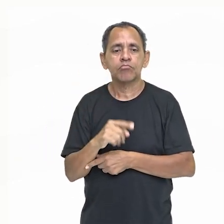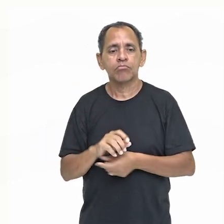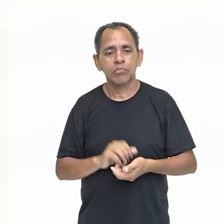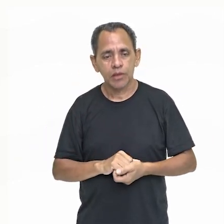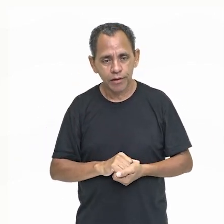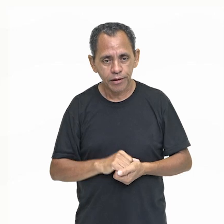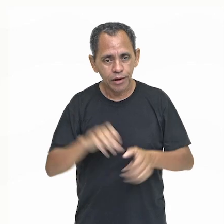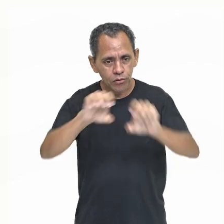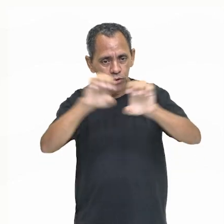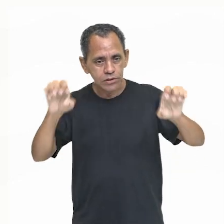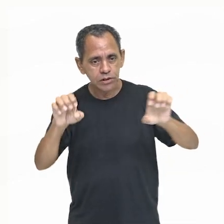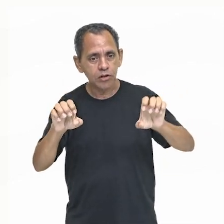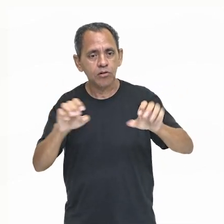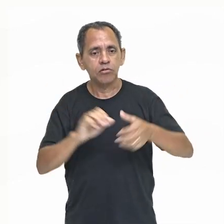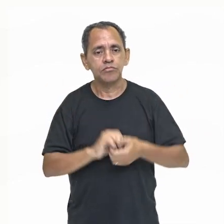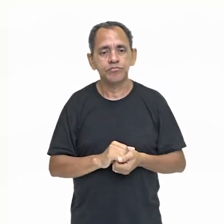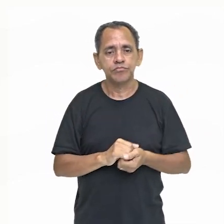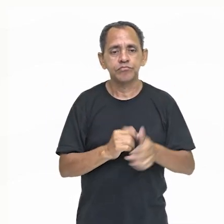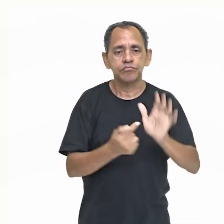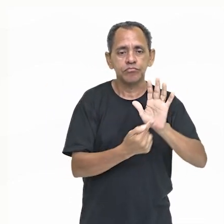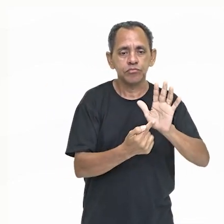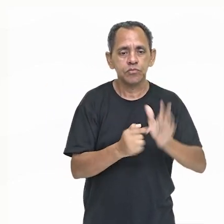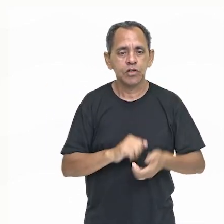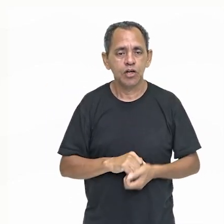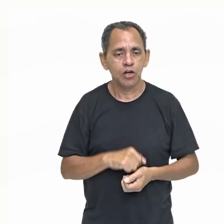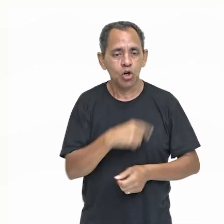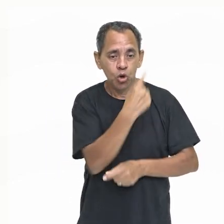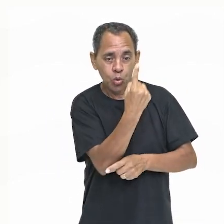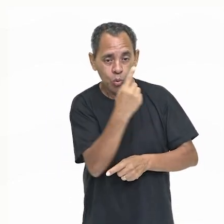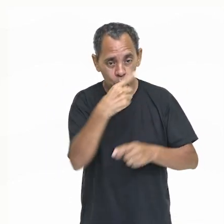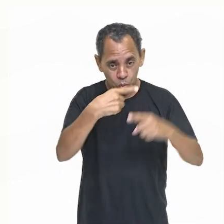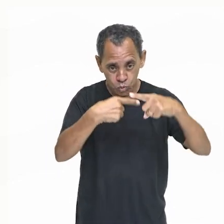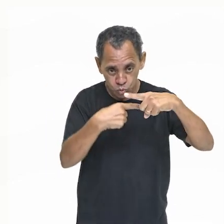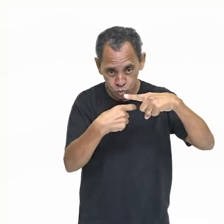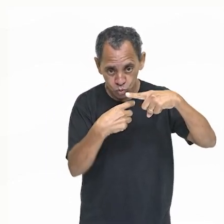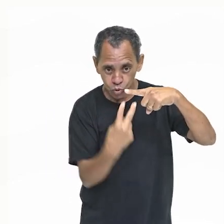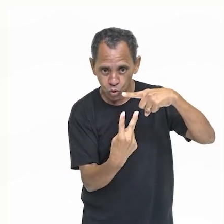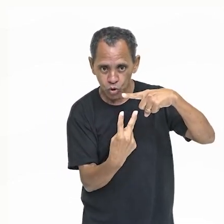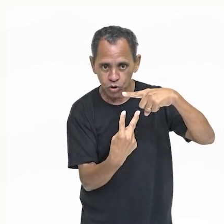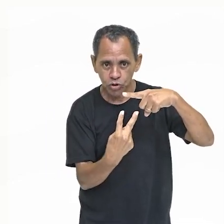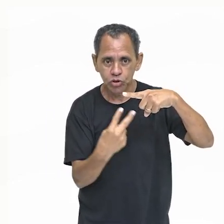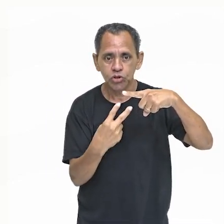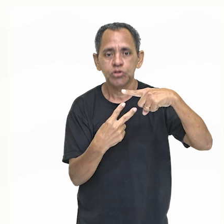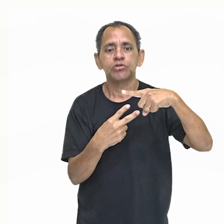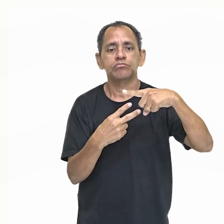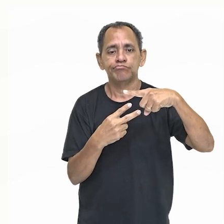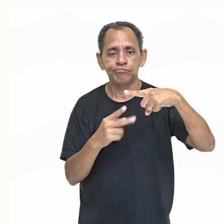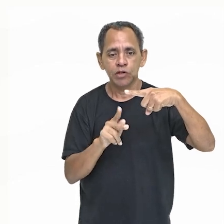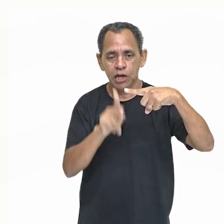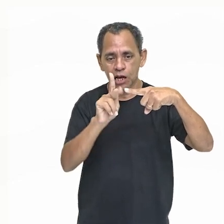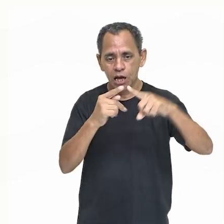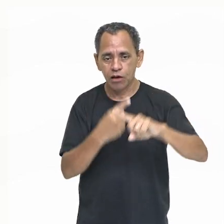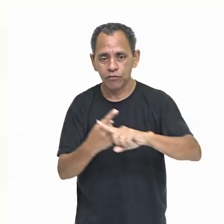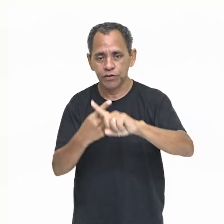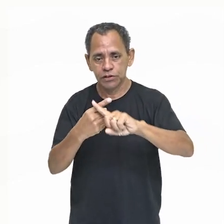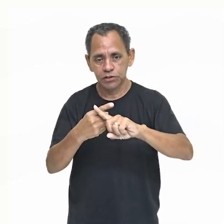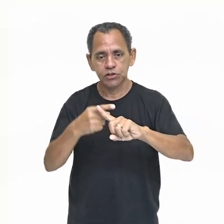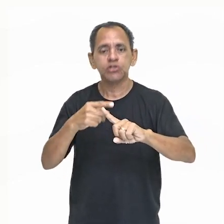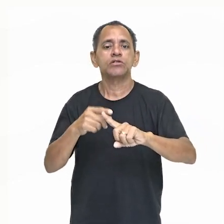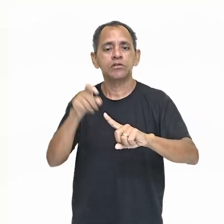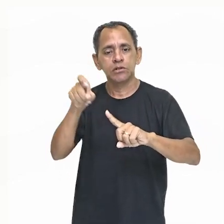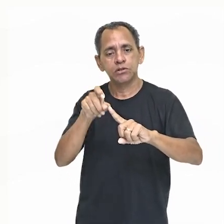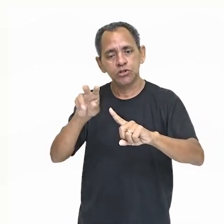elástica que é 122 de k x x qu onde esse k é uma constante que depende do